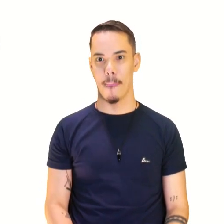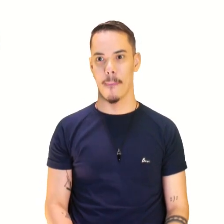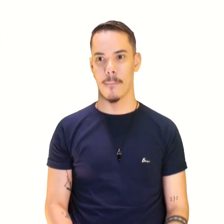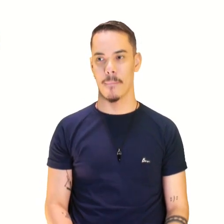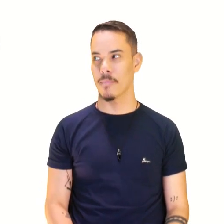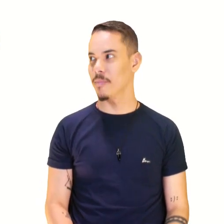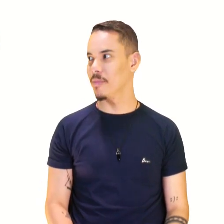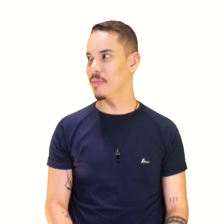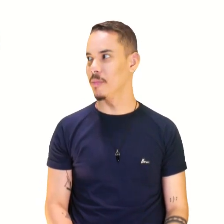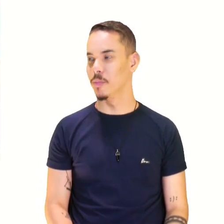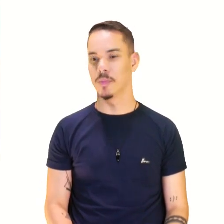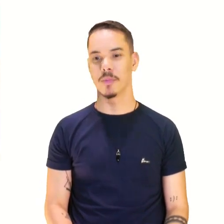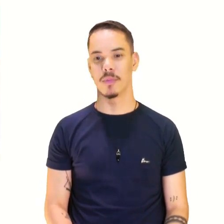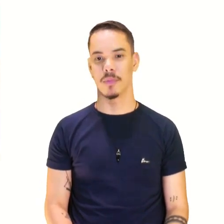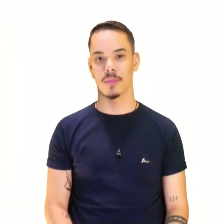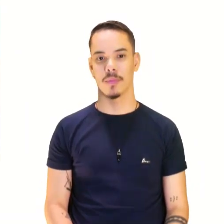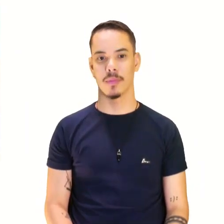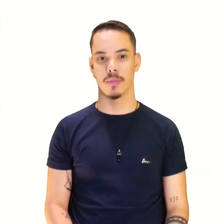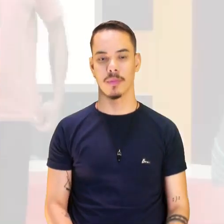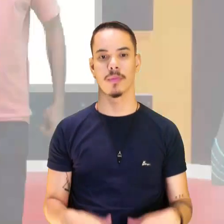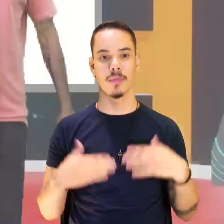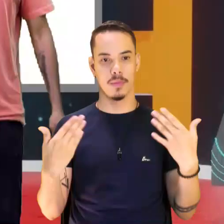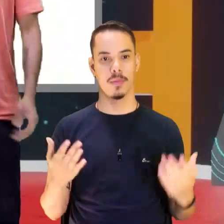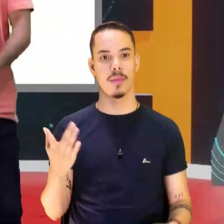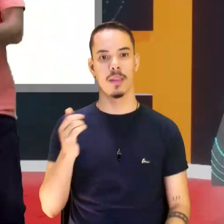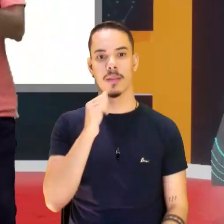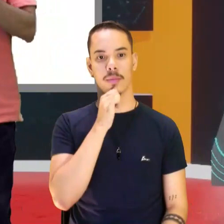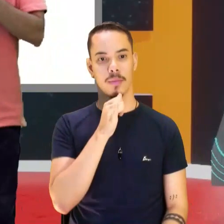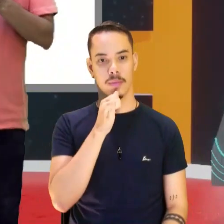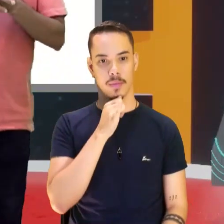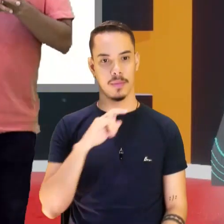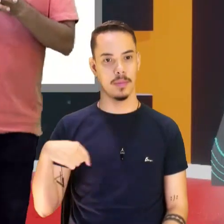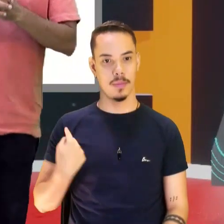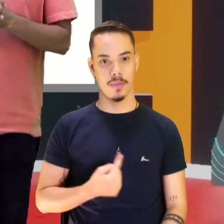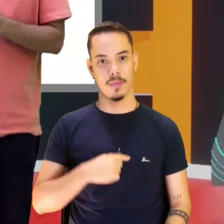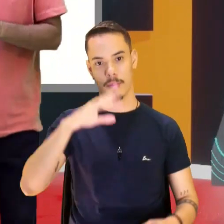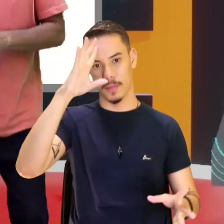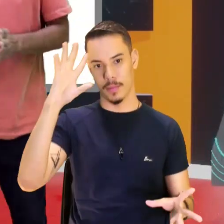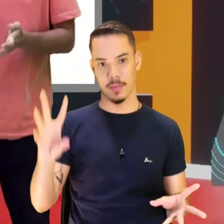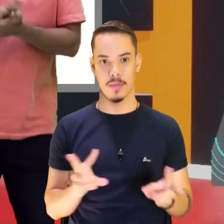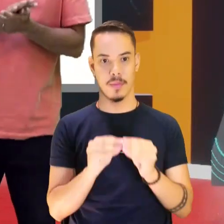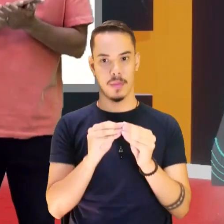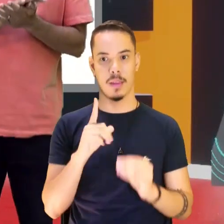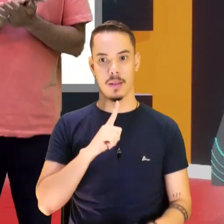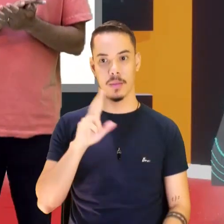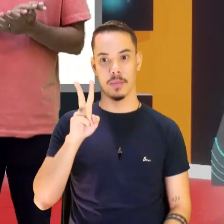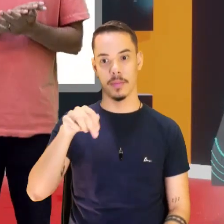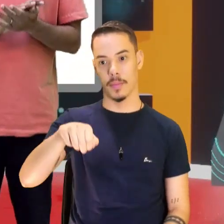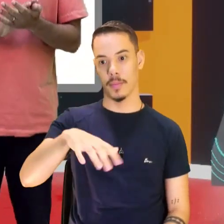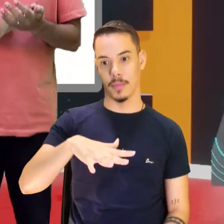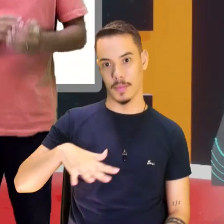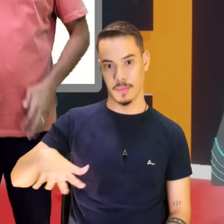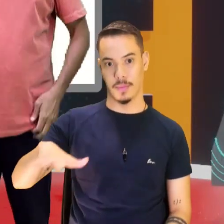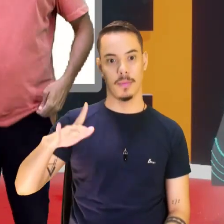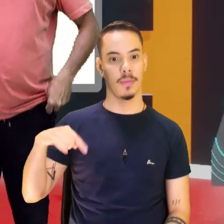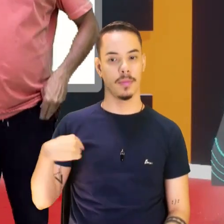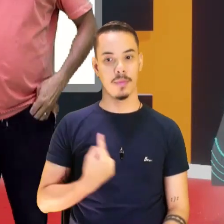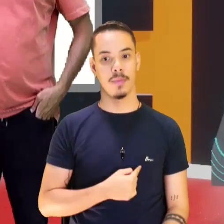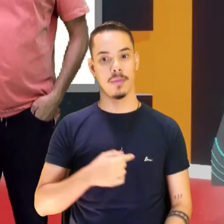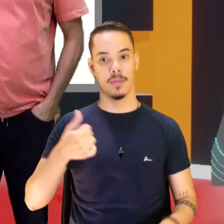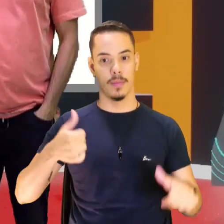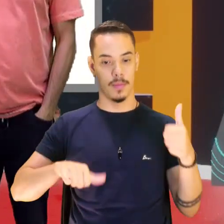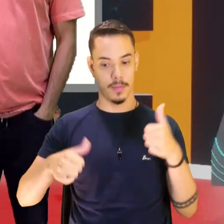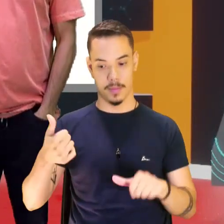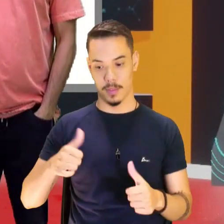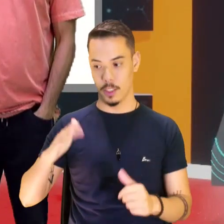agora... Então, com esse exemplo, a gente chega à seguinte conclusão. Temos 2 situações e a gente é que vai analisar se